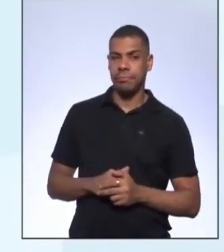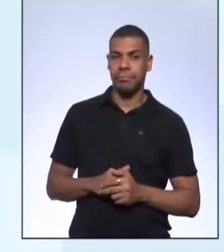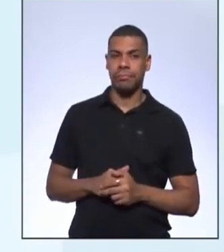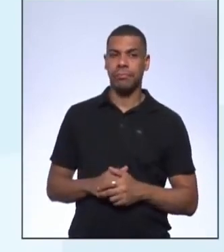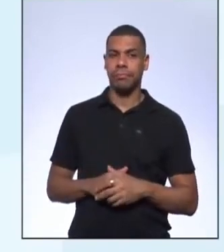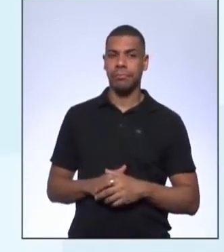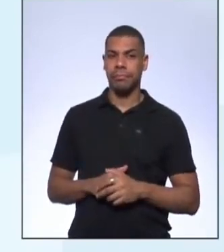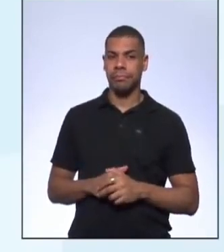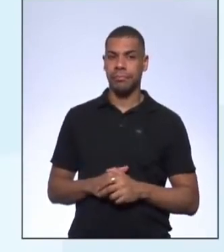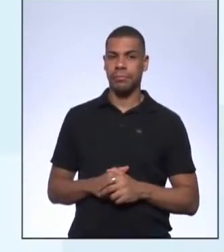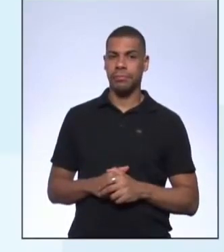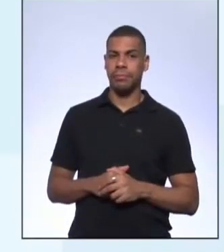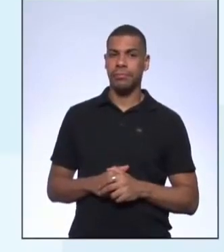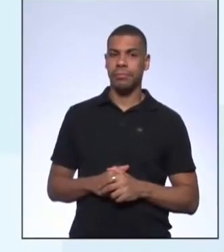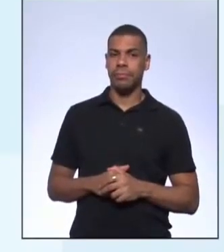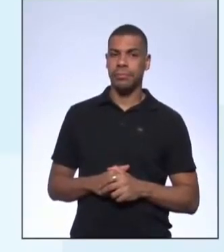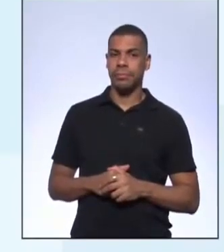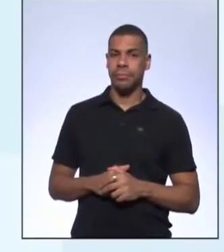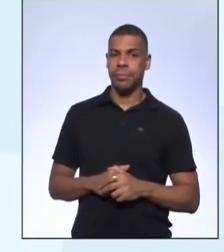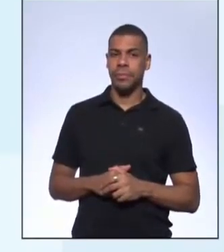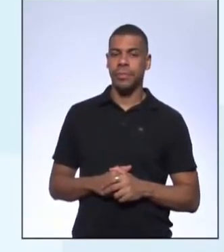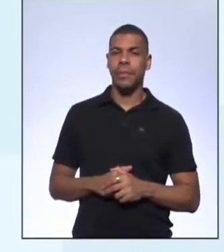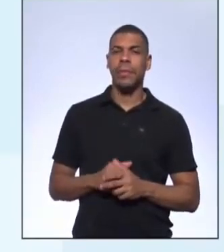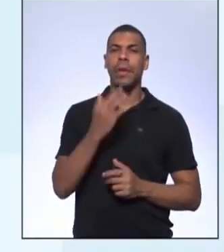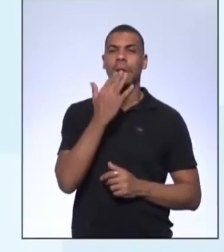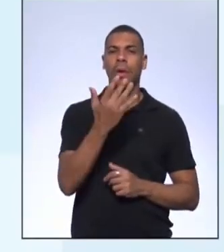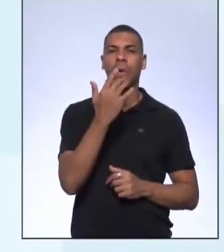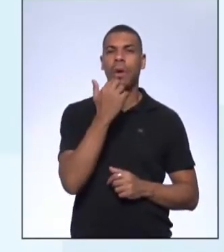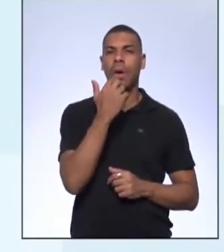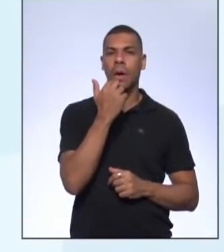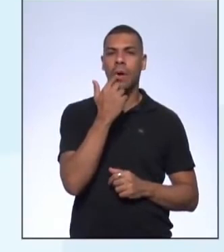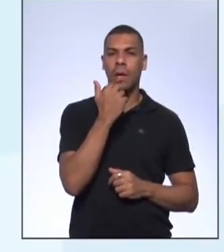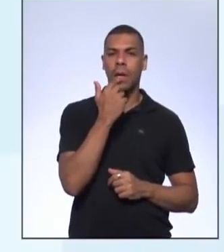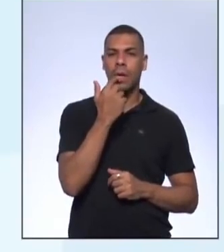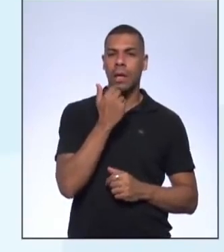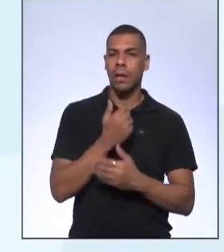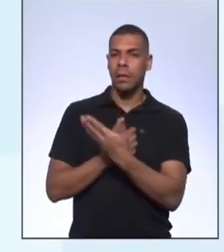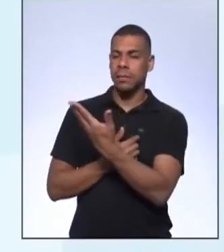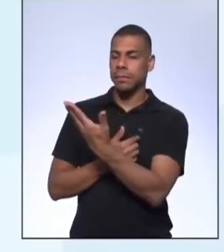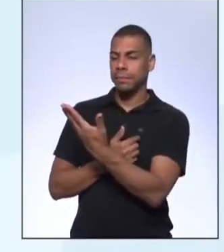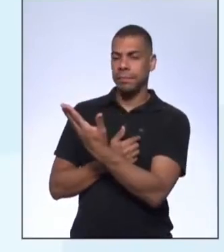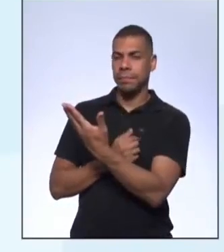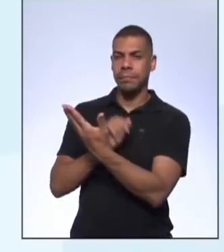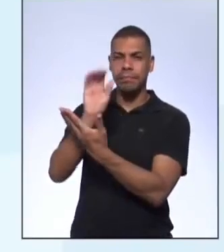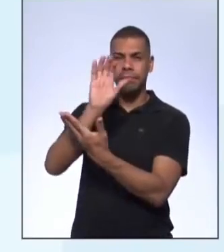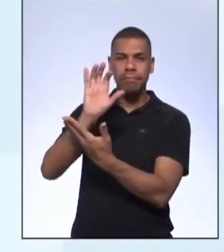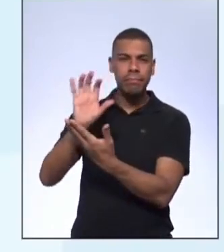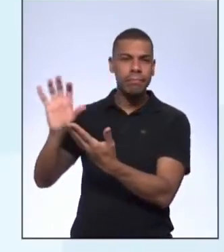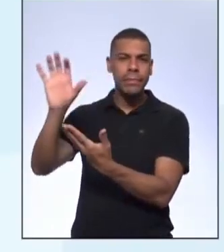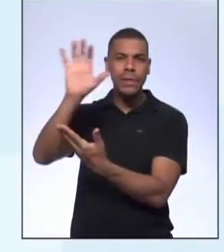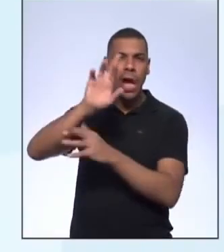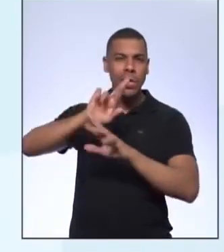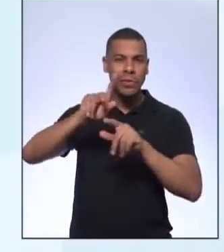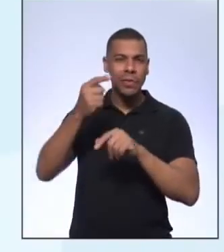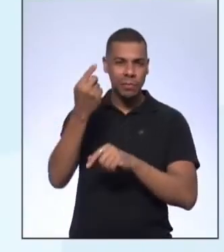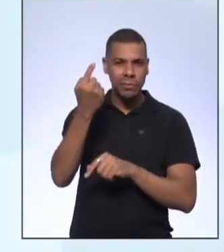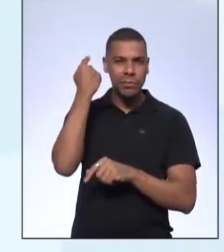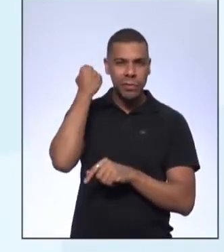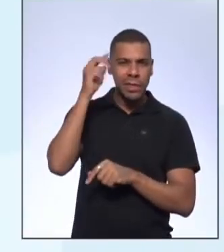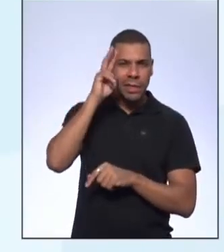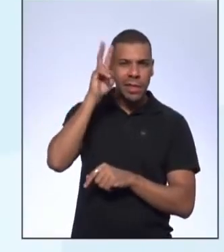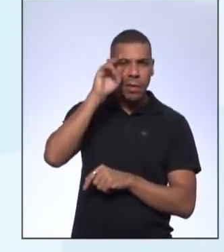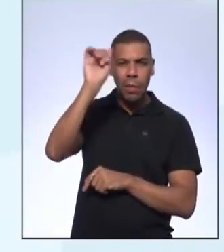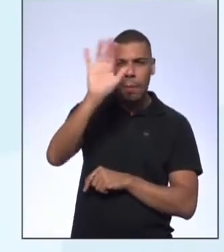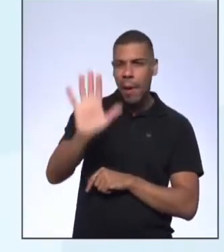aí aborígenes, né, as áreas protegidas. Reparem aí como esse mapa ele está diferente daquele primeiro mapa